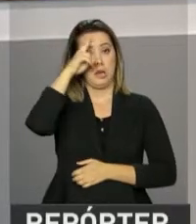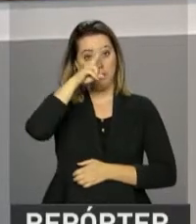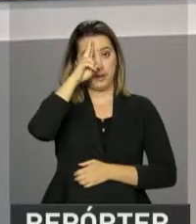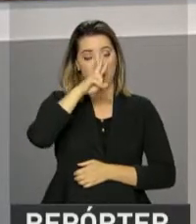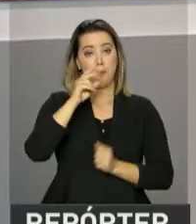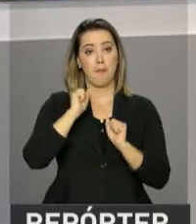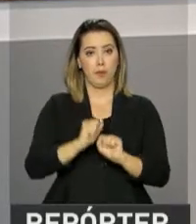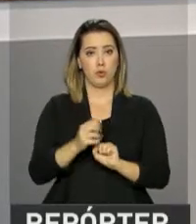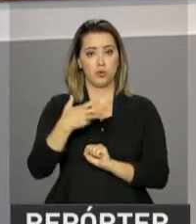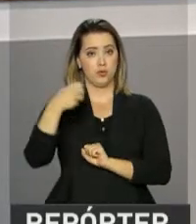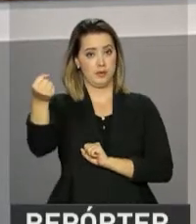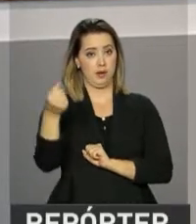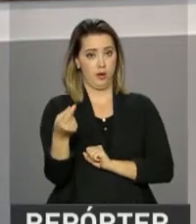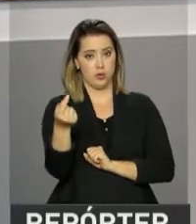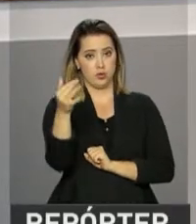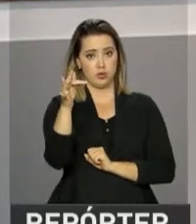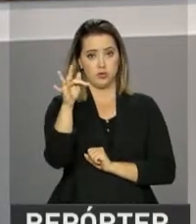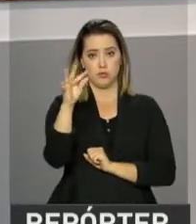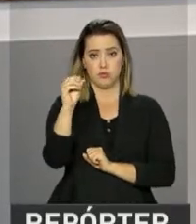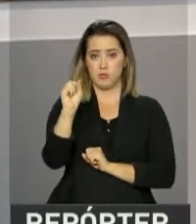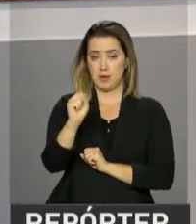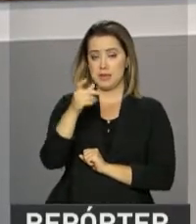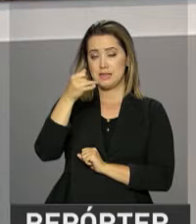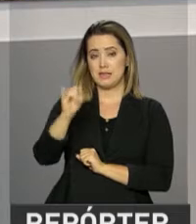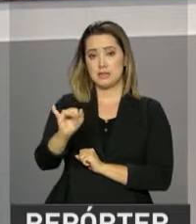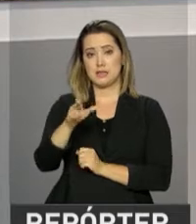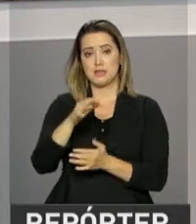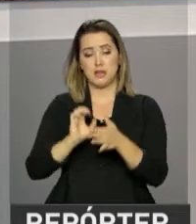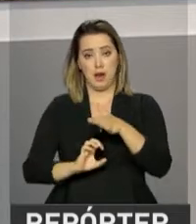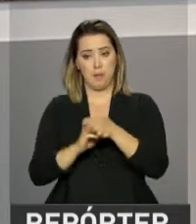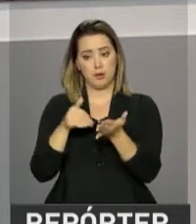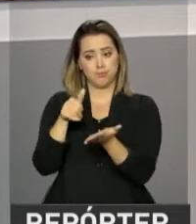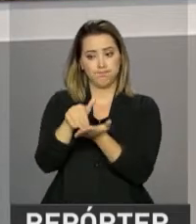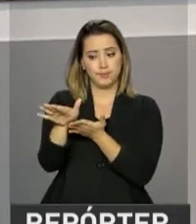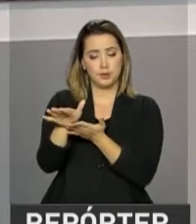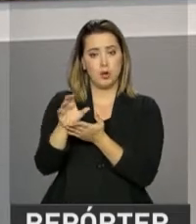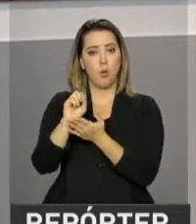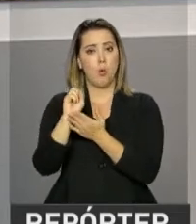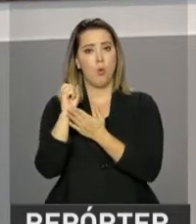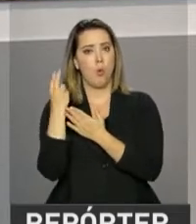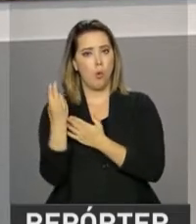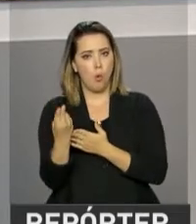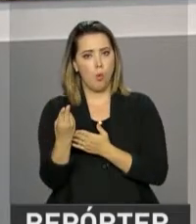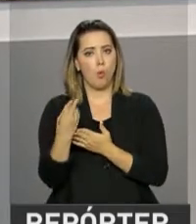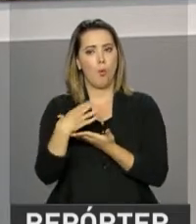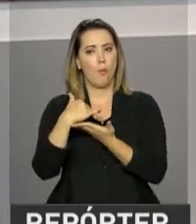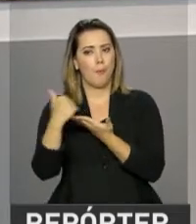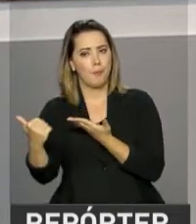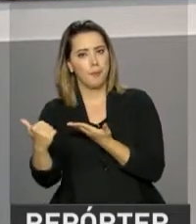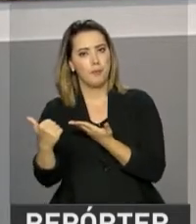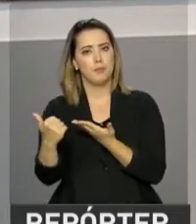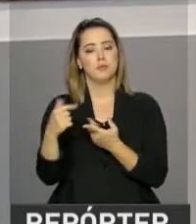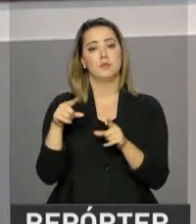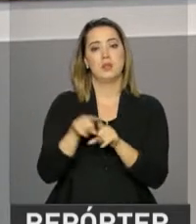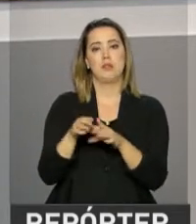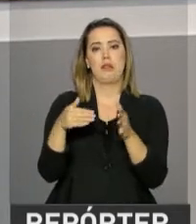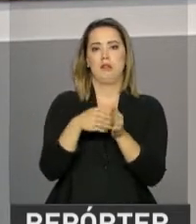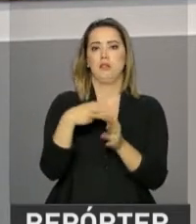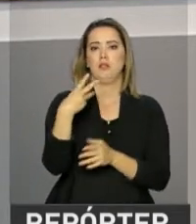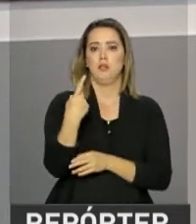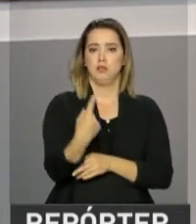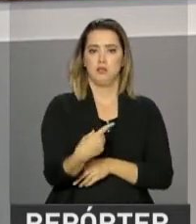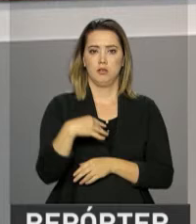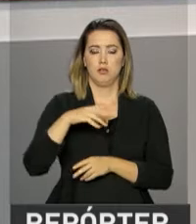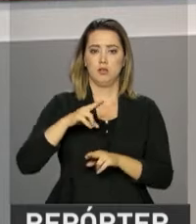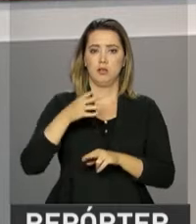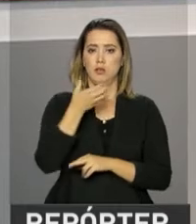saque nas contas inativas quem pediu demissão ou teve o seu contrato de trabalho finalizado por justa causa até 31 de